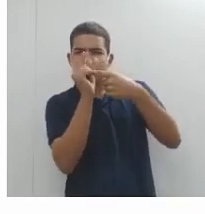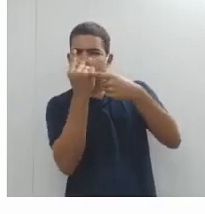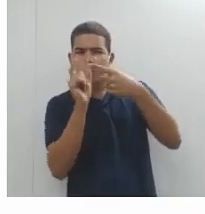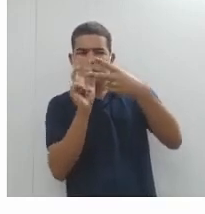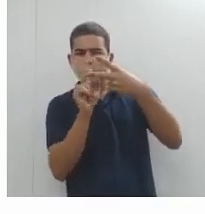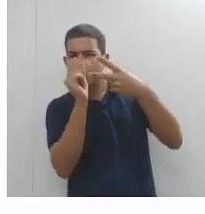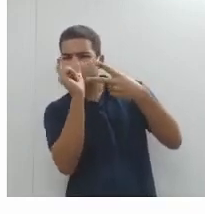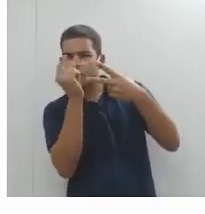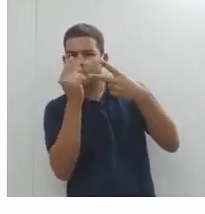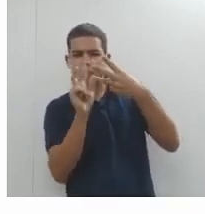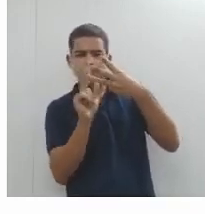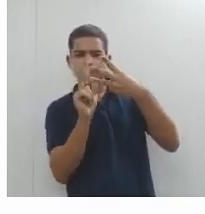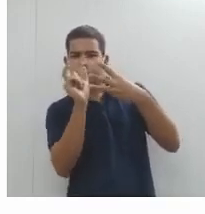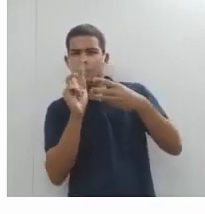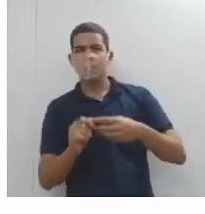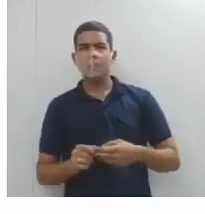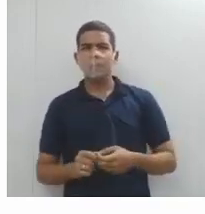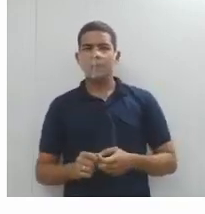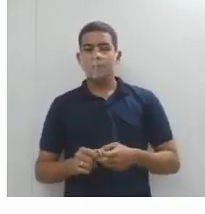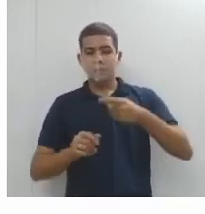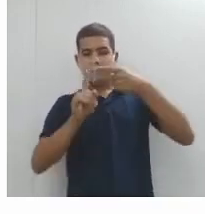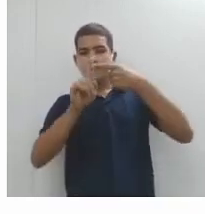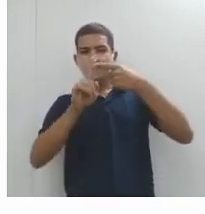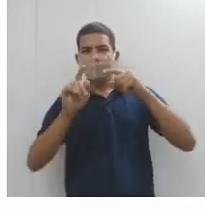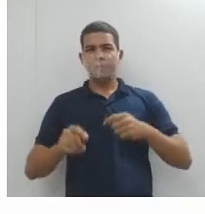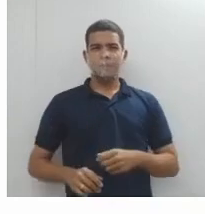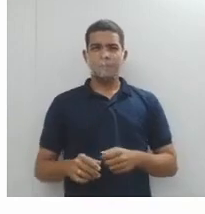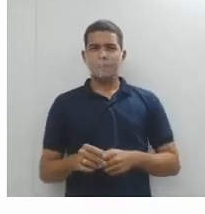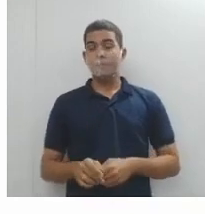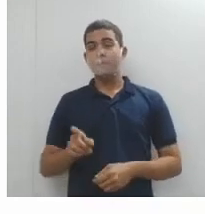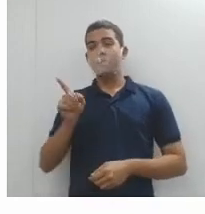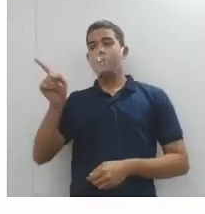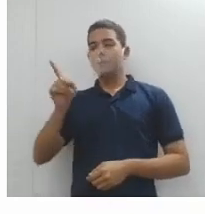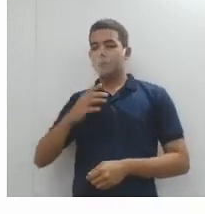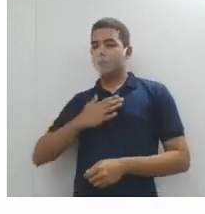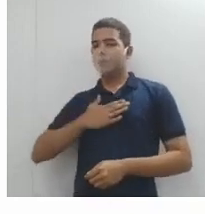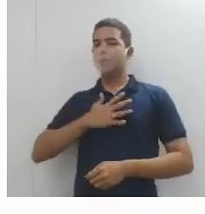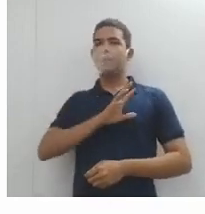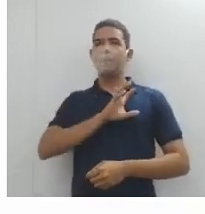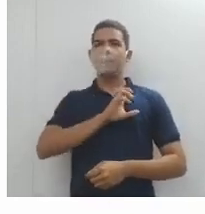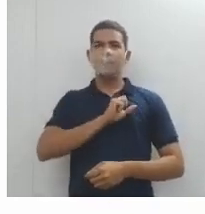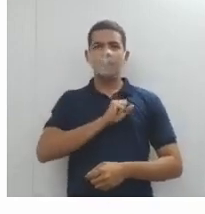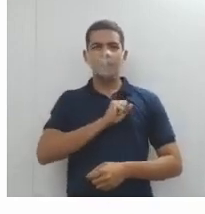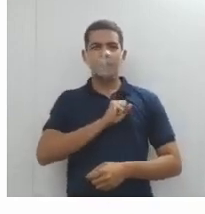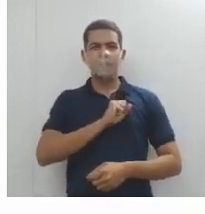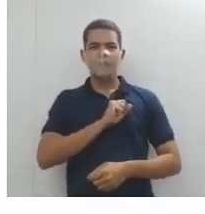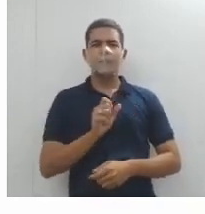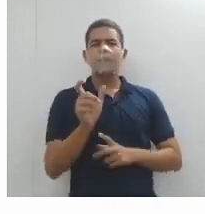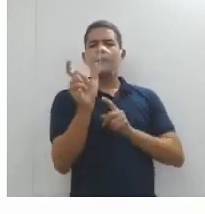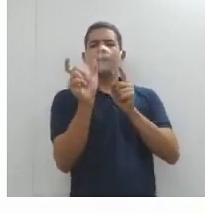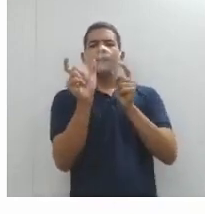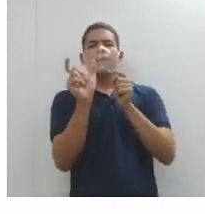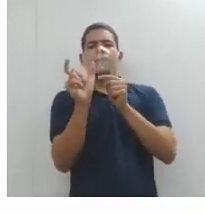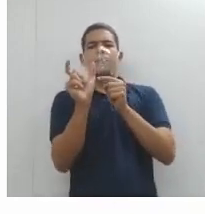certo? Então acompanha aí comigo. Na primeira frase, ele me ama, qual é a